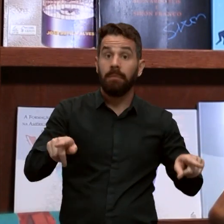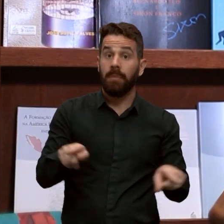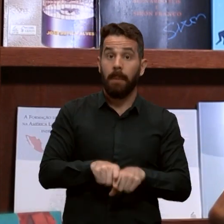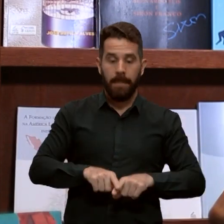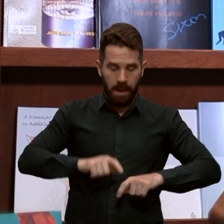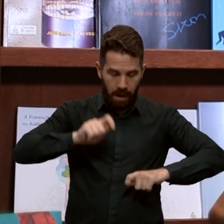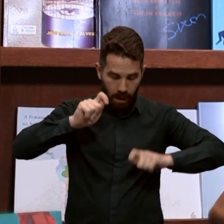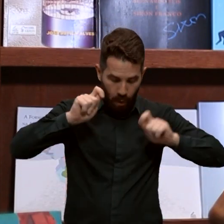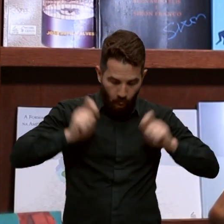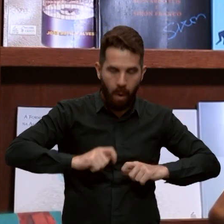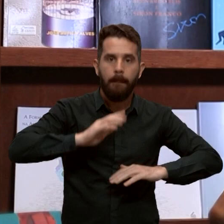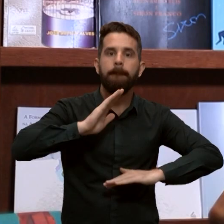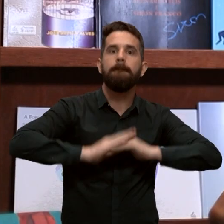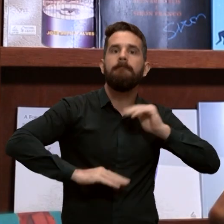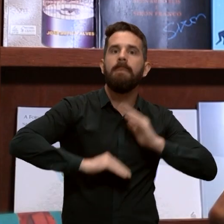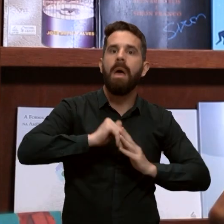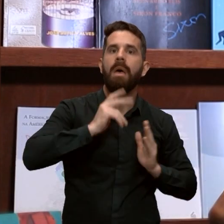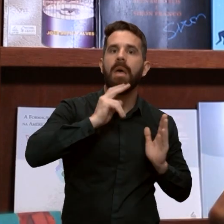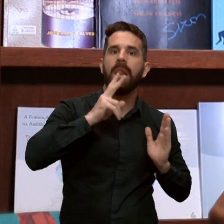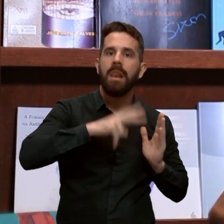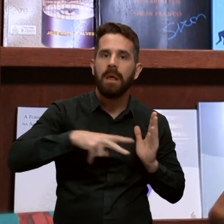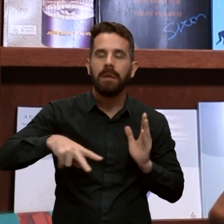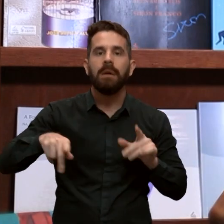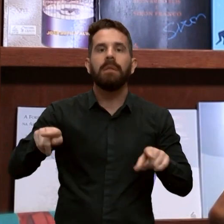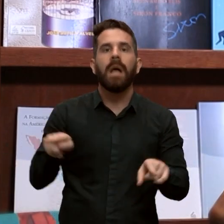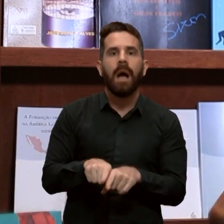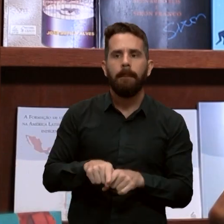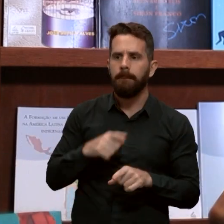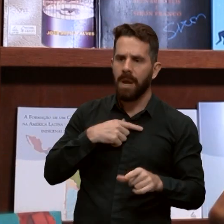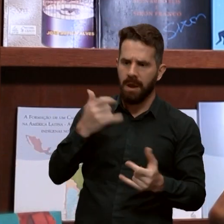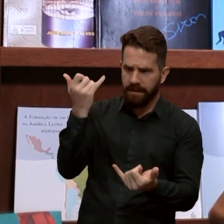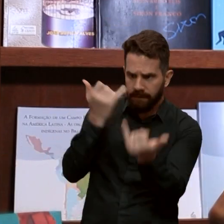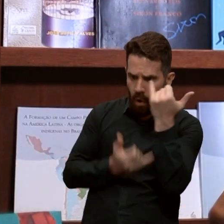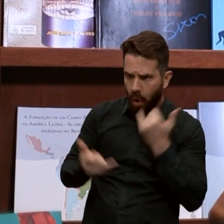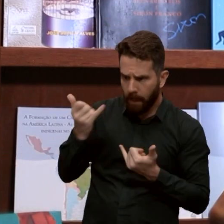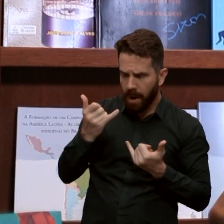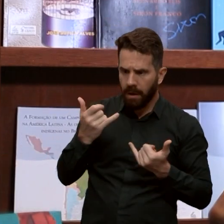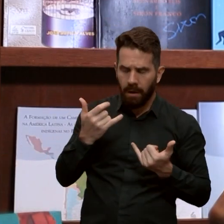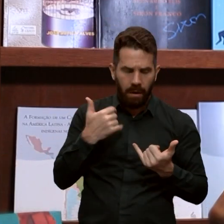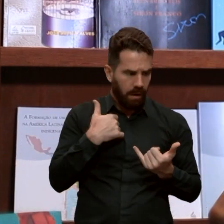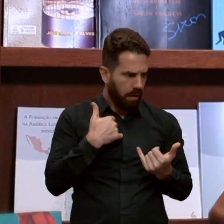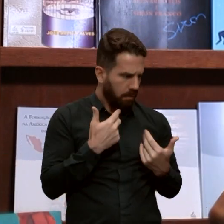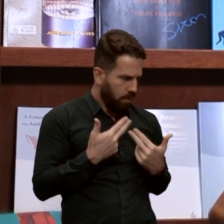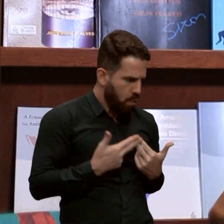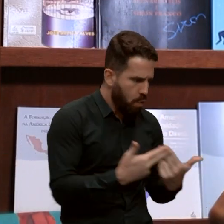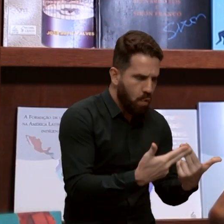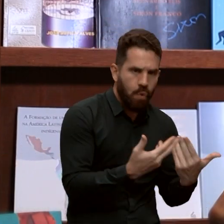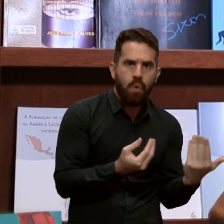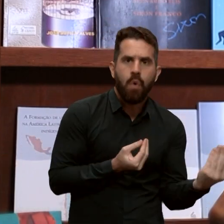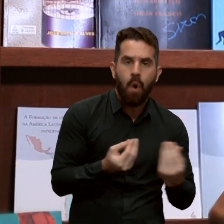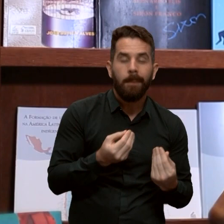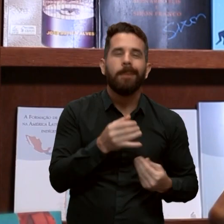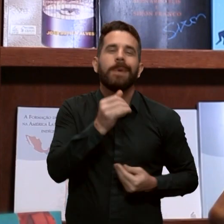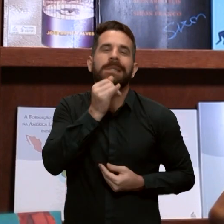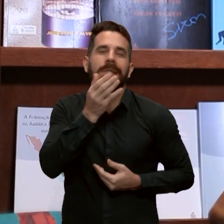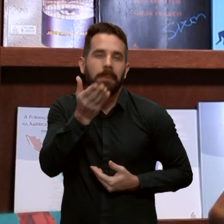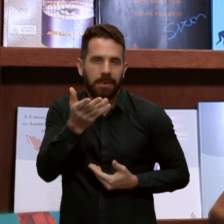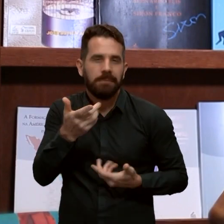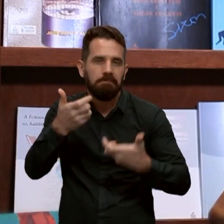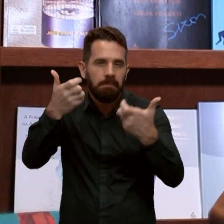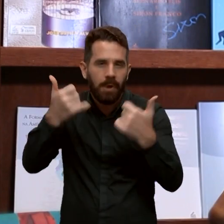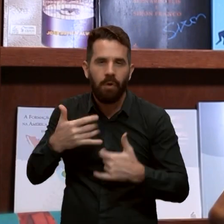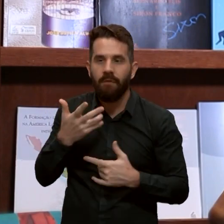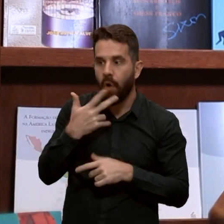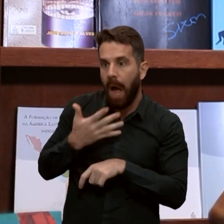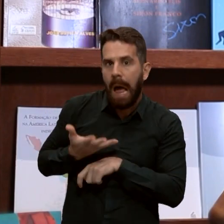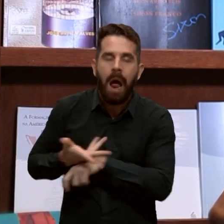e competências no uso de informação. Então, como a gente está no mundo acelerado, como você mesmo disse, né, dessa leitura, o professor Roger